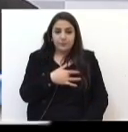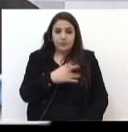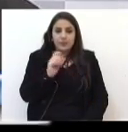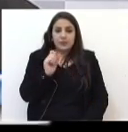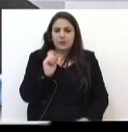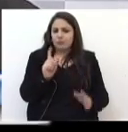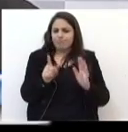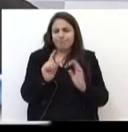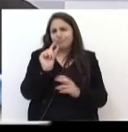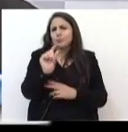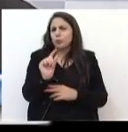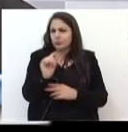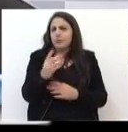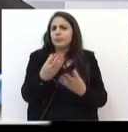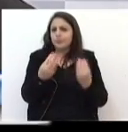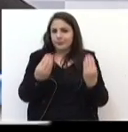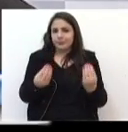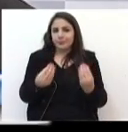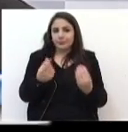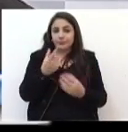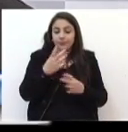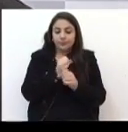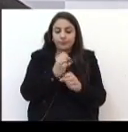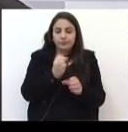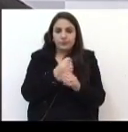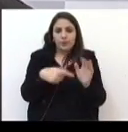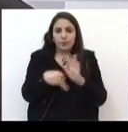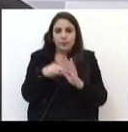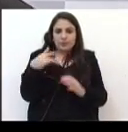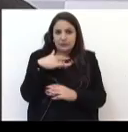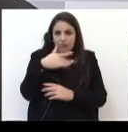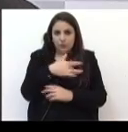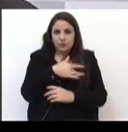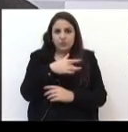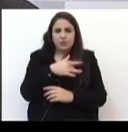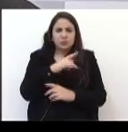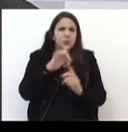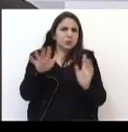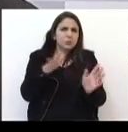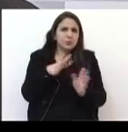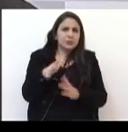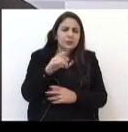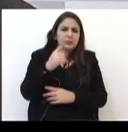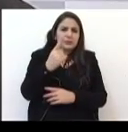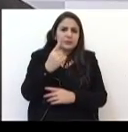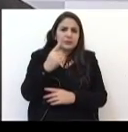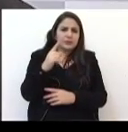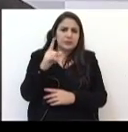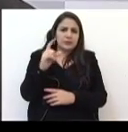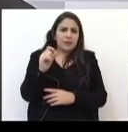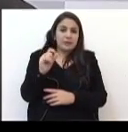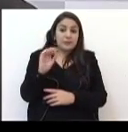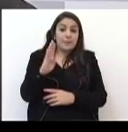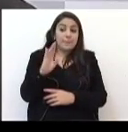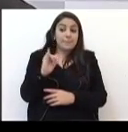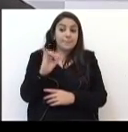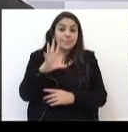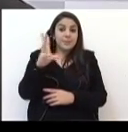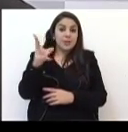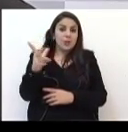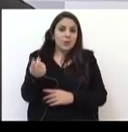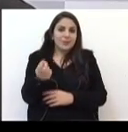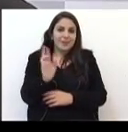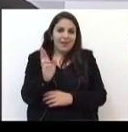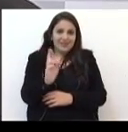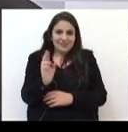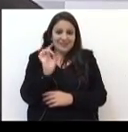que não é pouco, o orçamento da Ministério da Saúde gira em torno de 110 bilhões de reais por